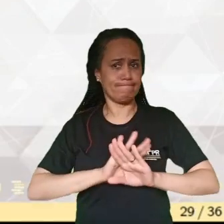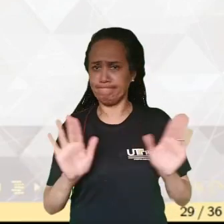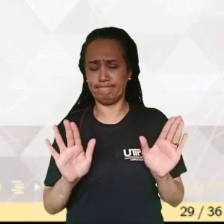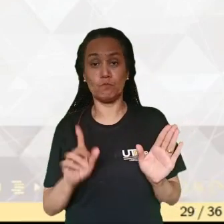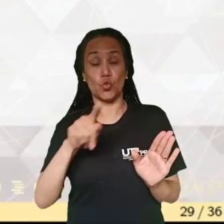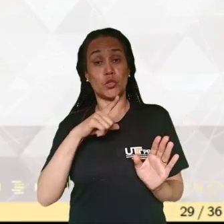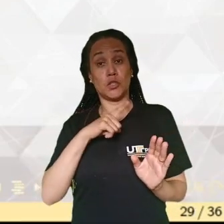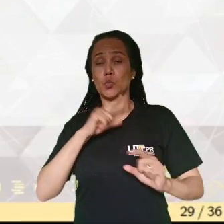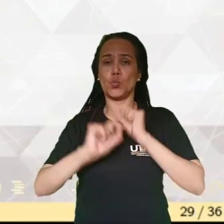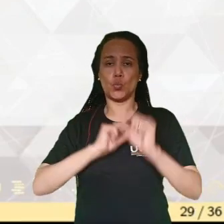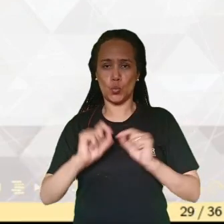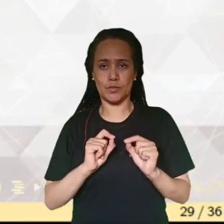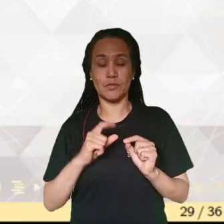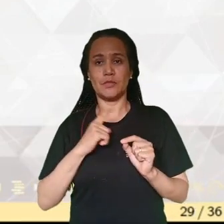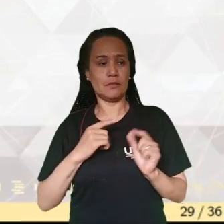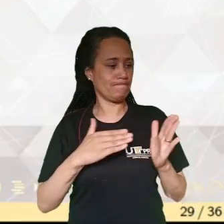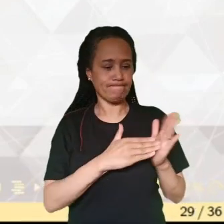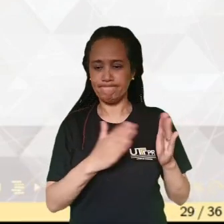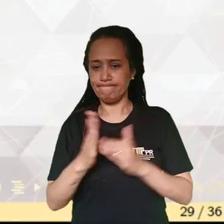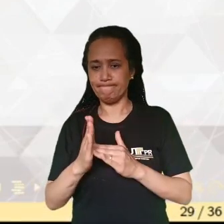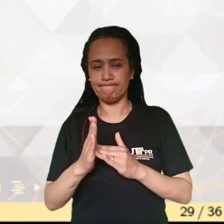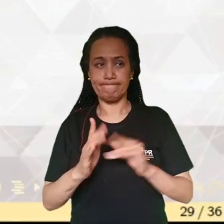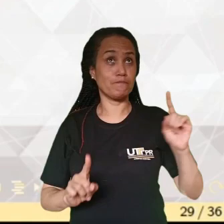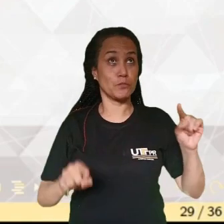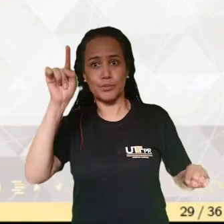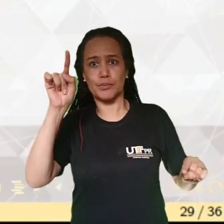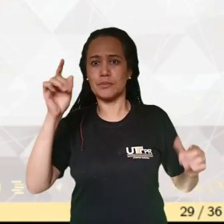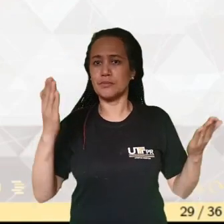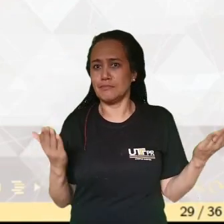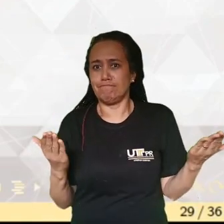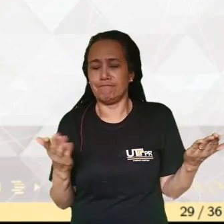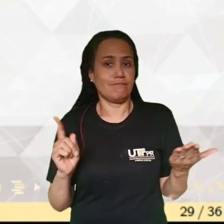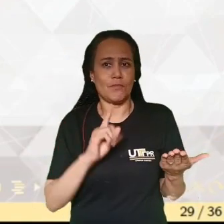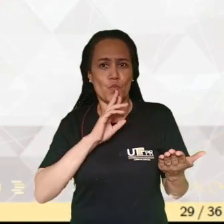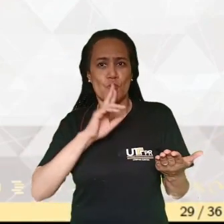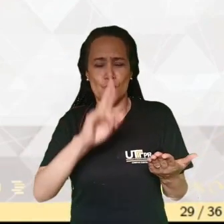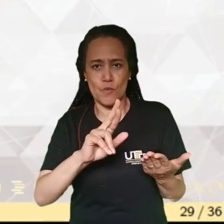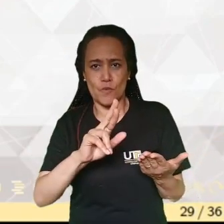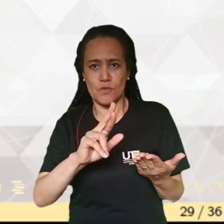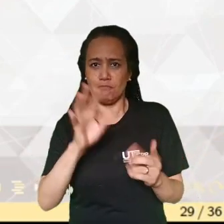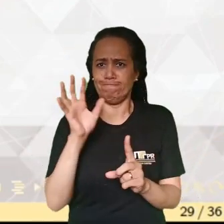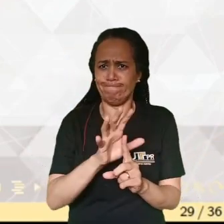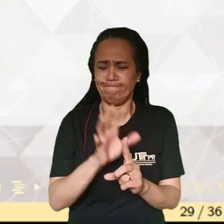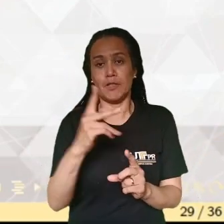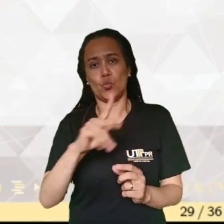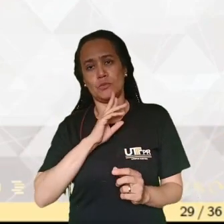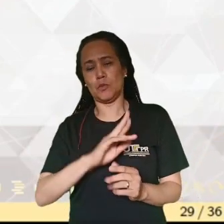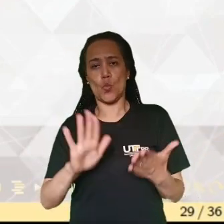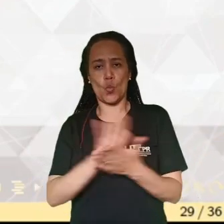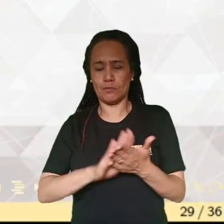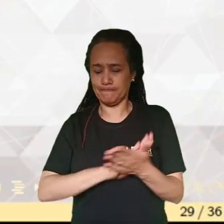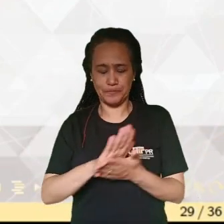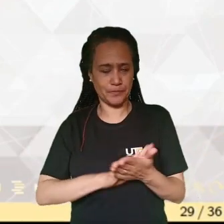valor central, né? Você tem a questão aí dos extremos não prejudicarem, né, o seu